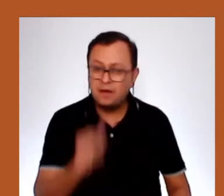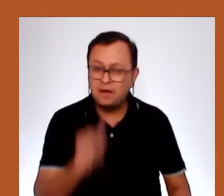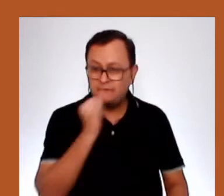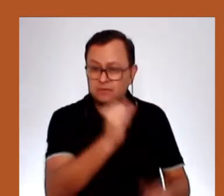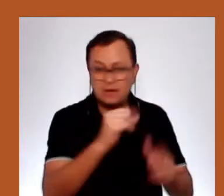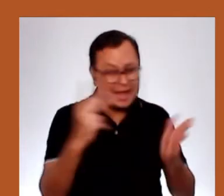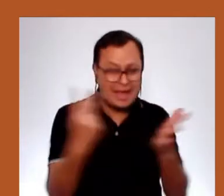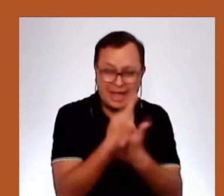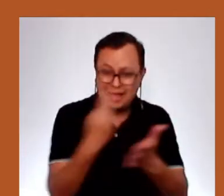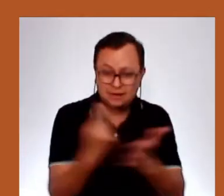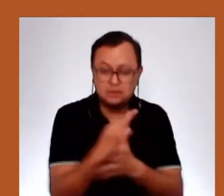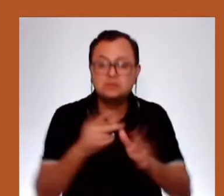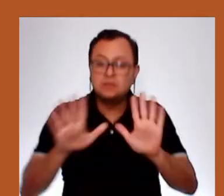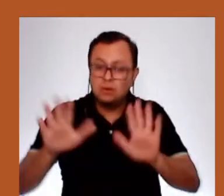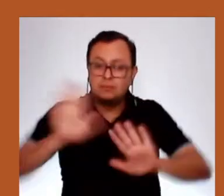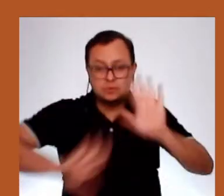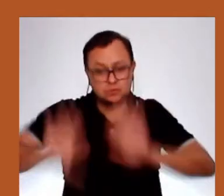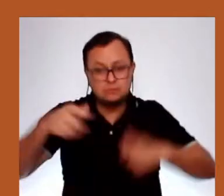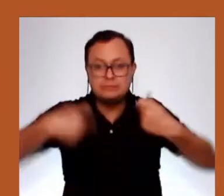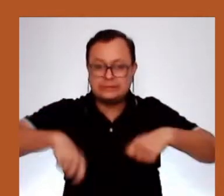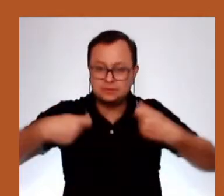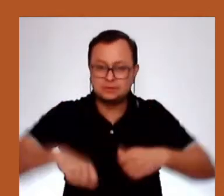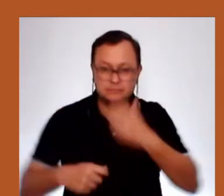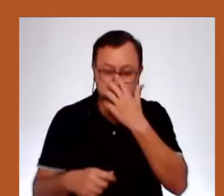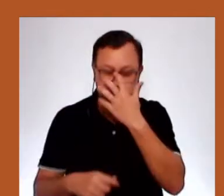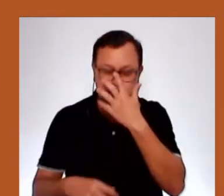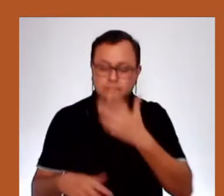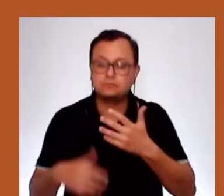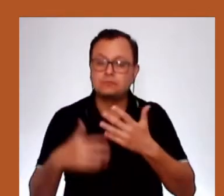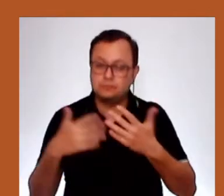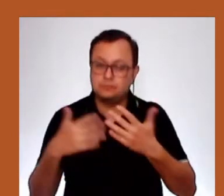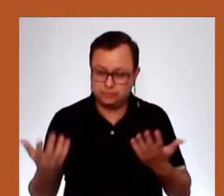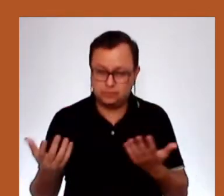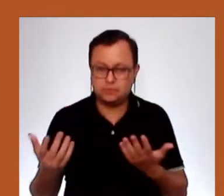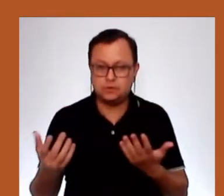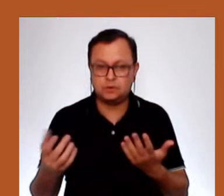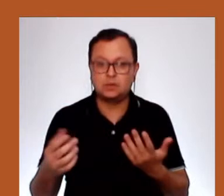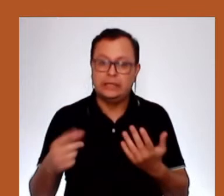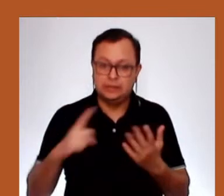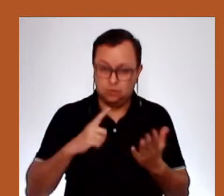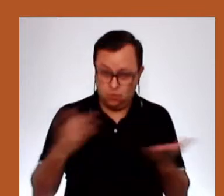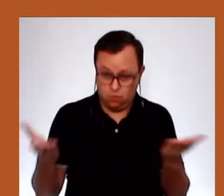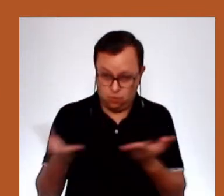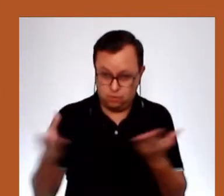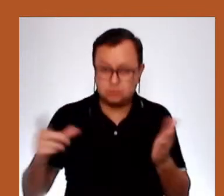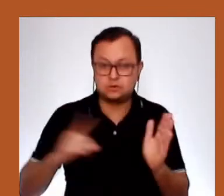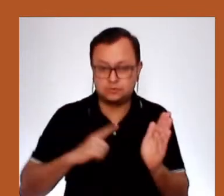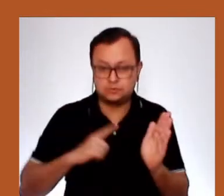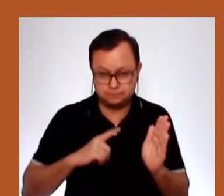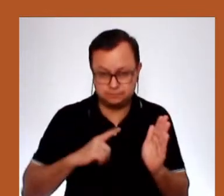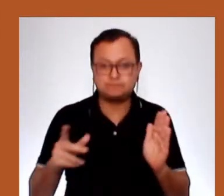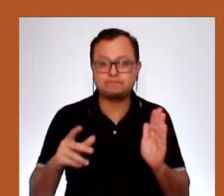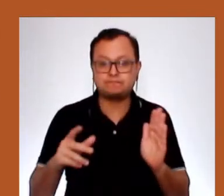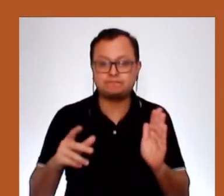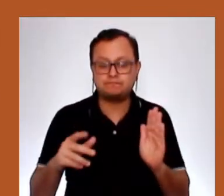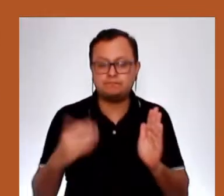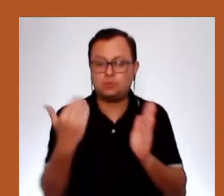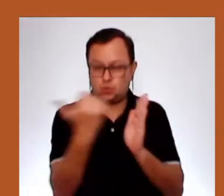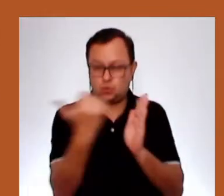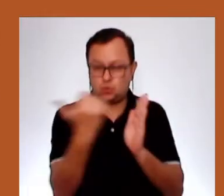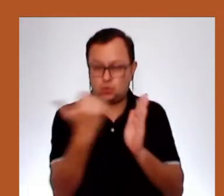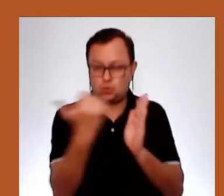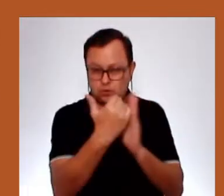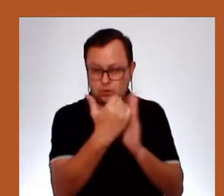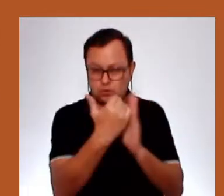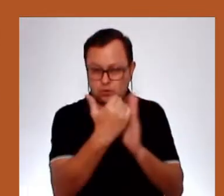Então, precisa ter muito cuidado. O que está fazendo este programa de hoje e o que estão fazendo os